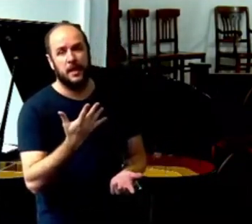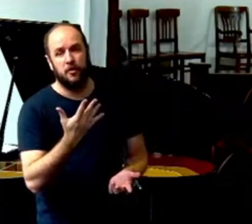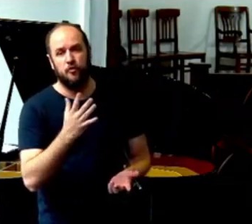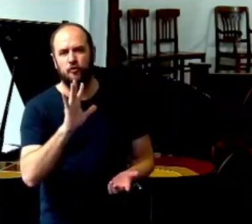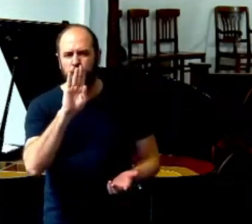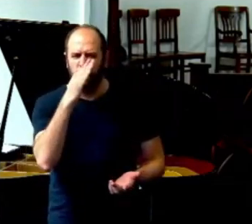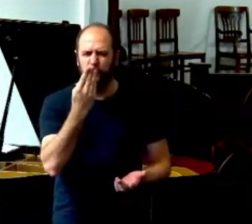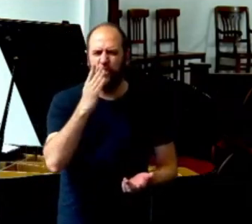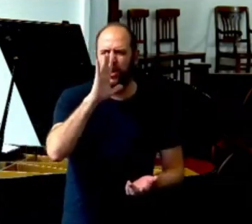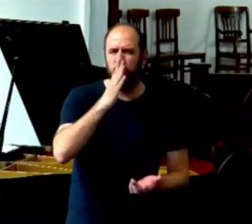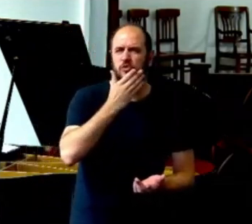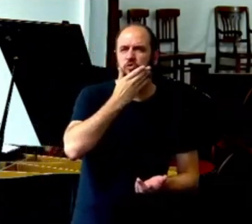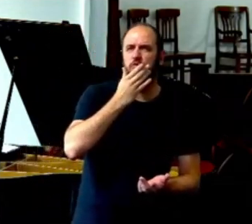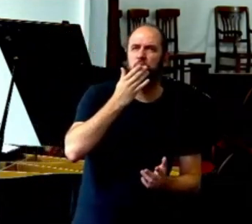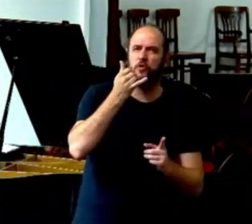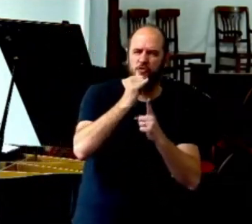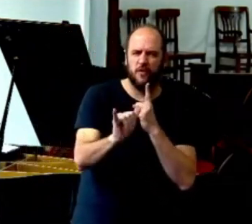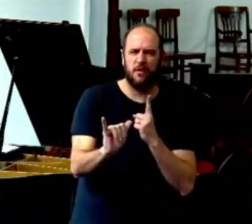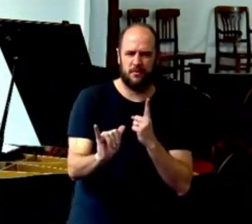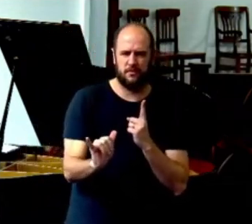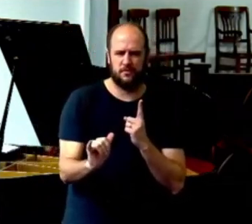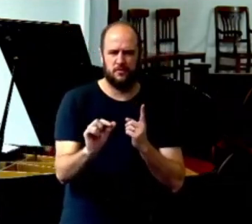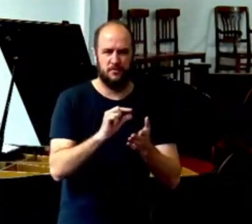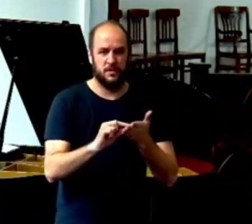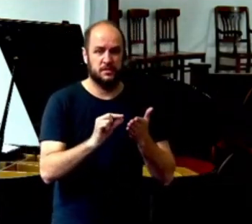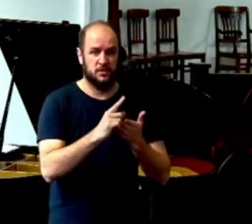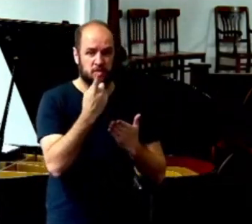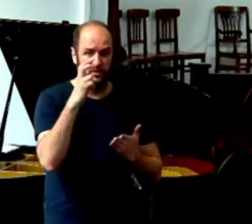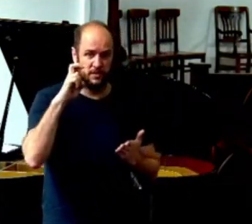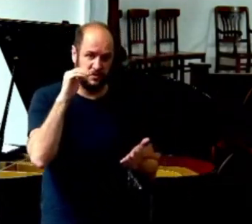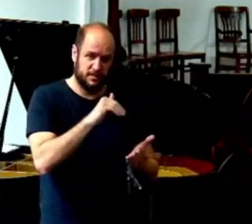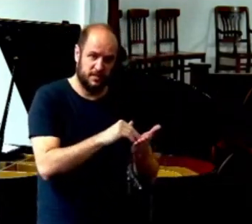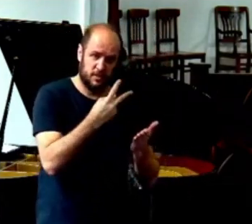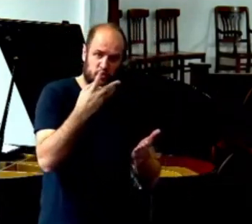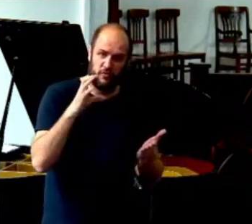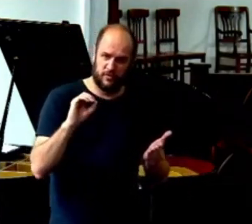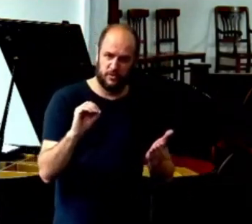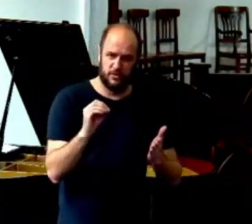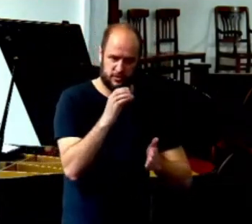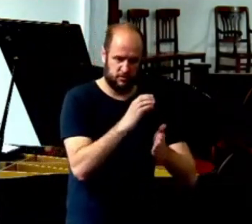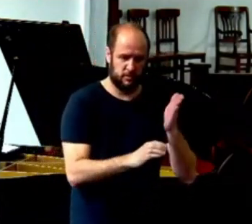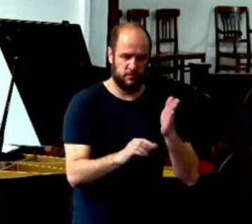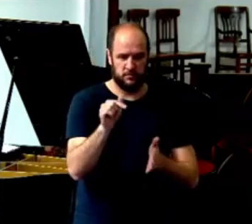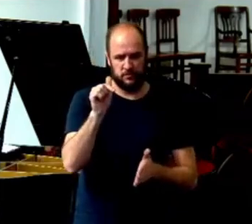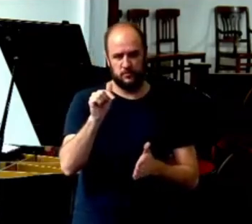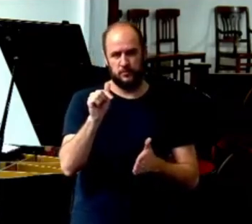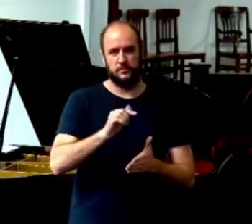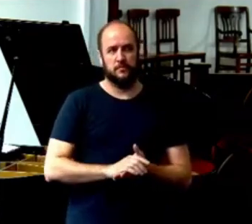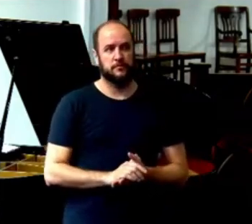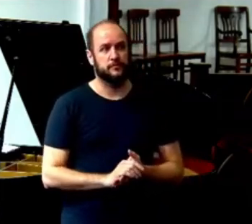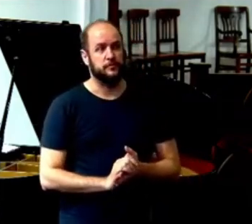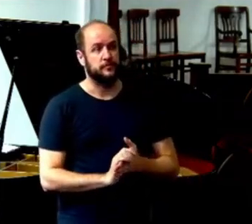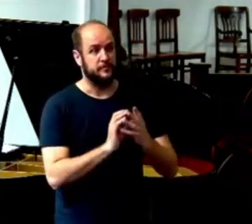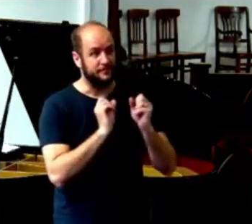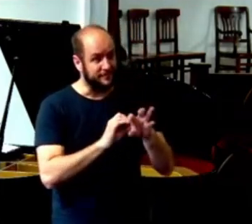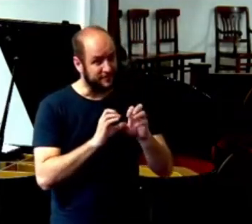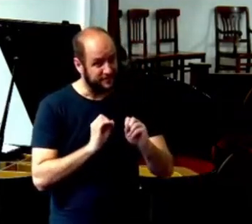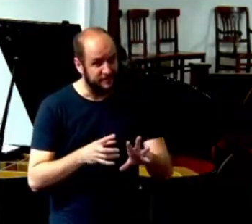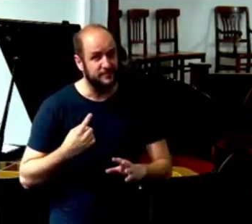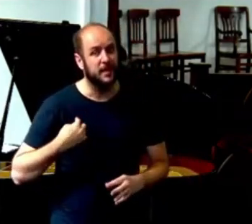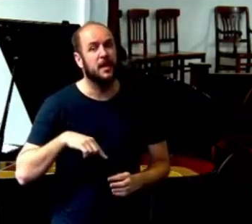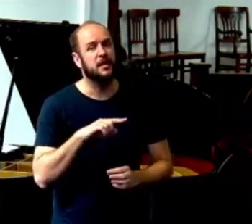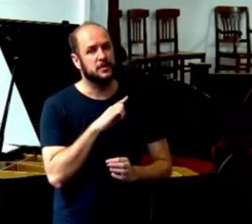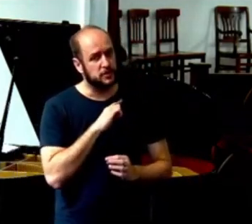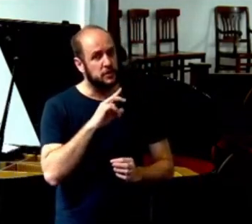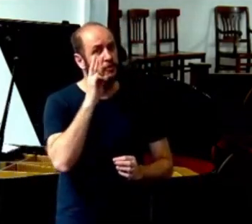falsos profetas, os versos de 15 até o verso 20 do capítulo 7 de Mateus, vai nos ensinar